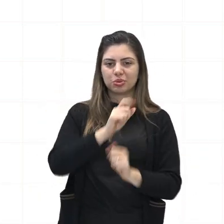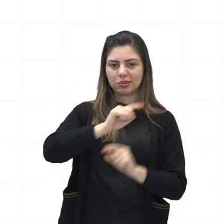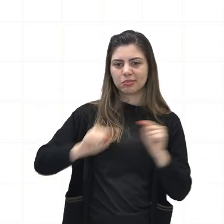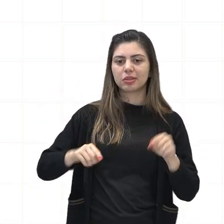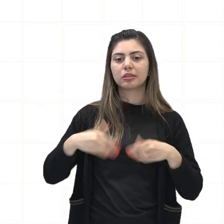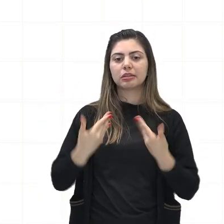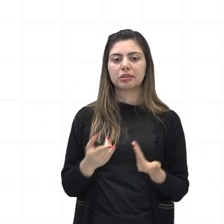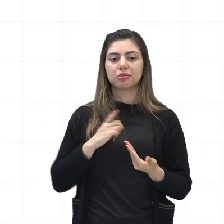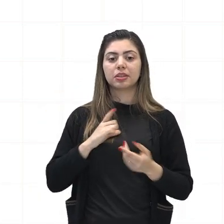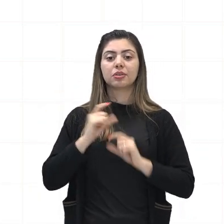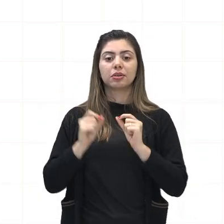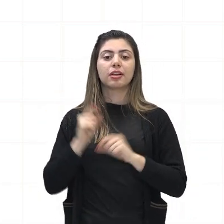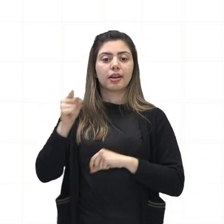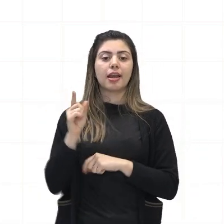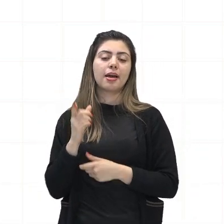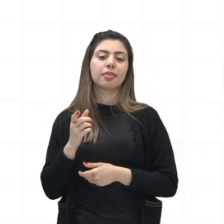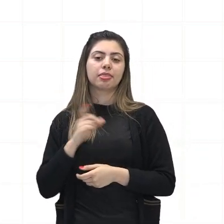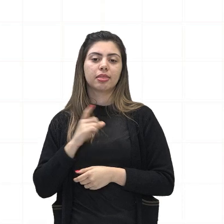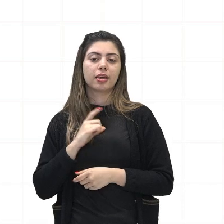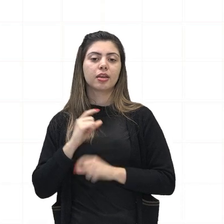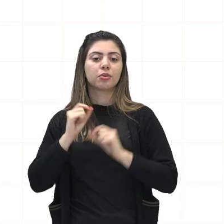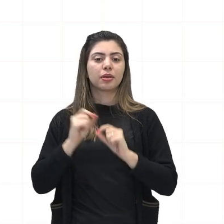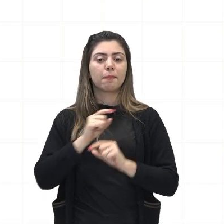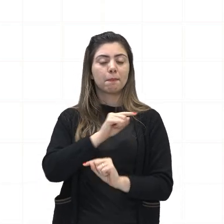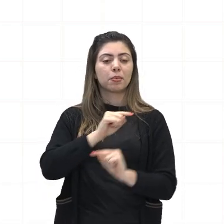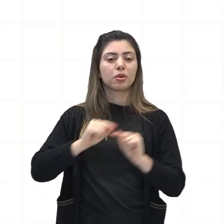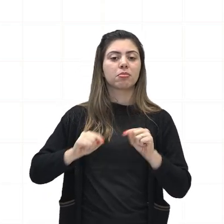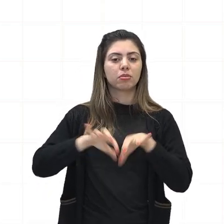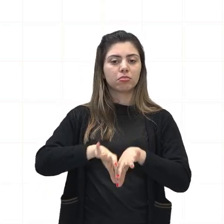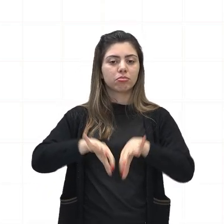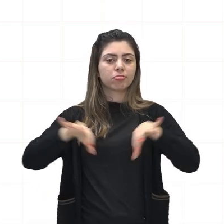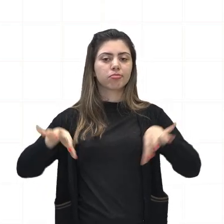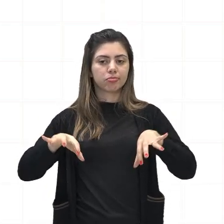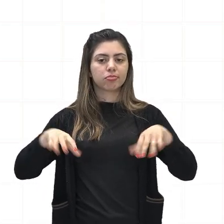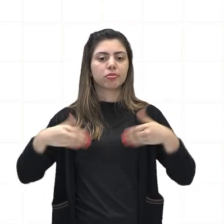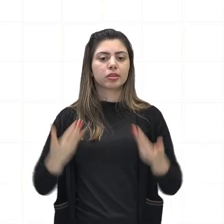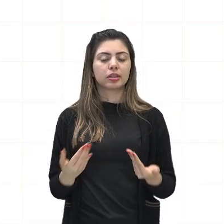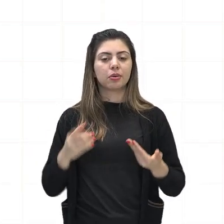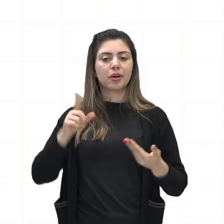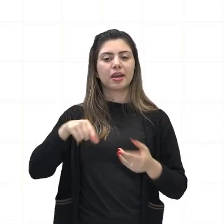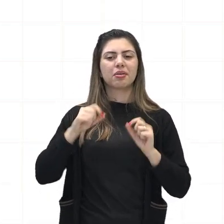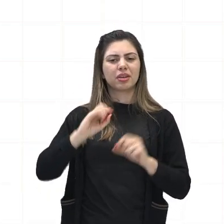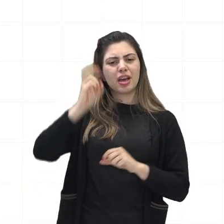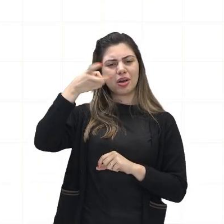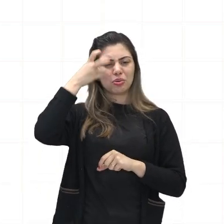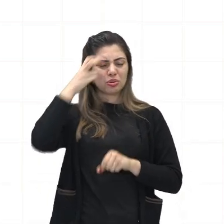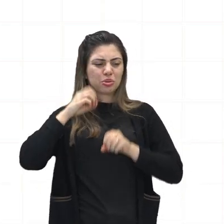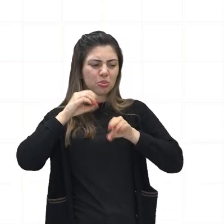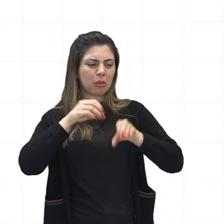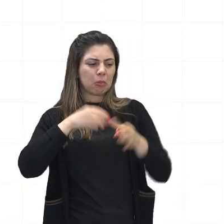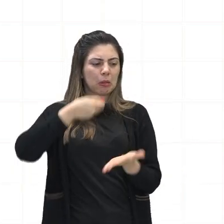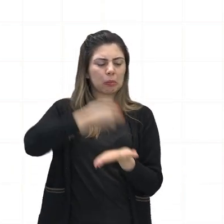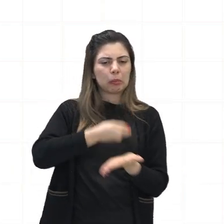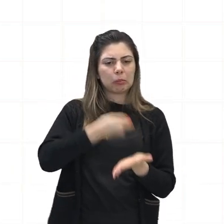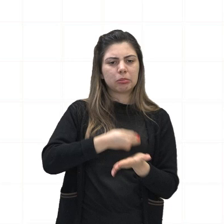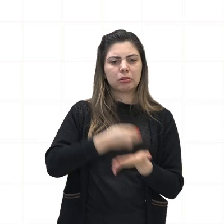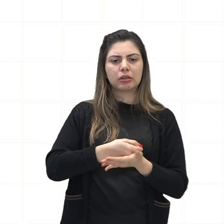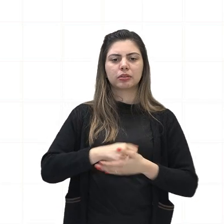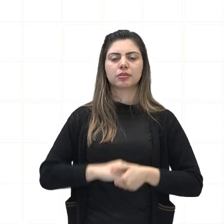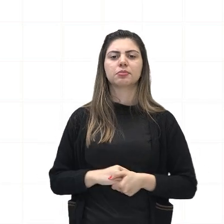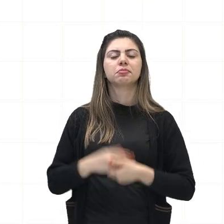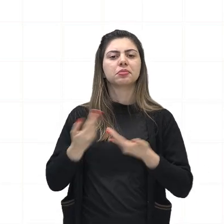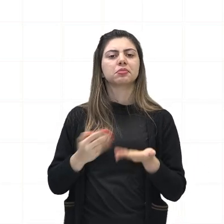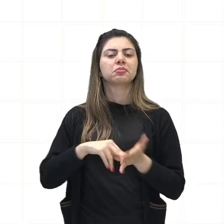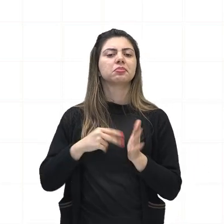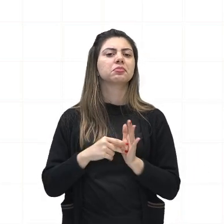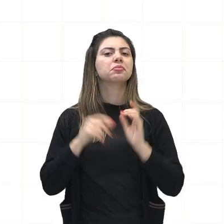holandeses e britânicos, segregou a população negra e promoveu a assimilação cultural forçada. O que isso